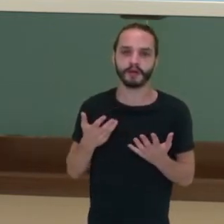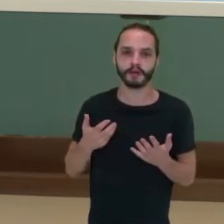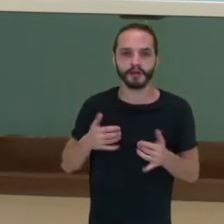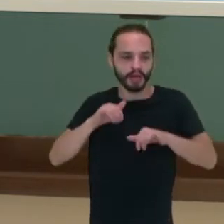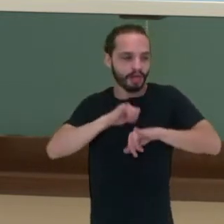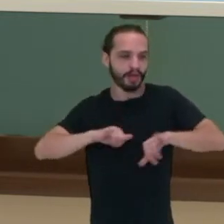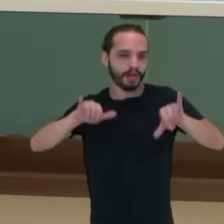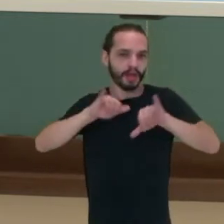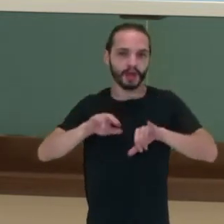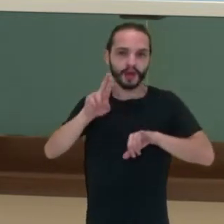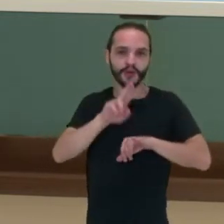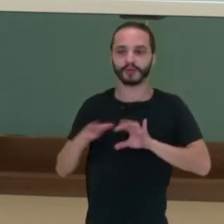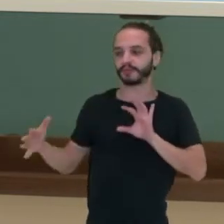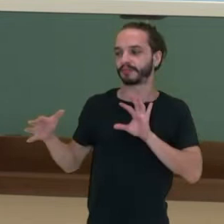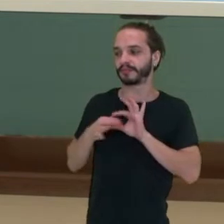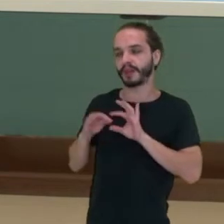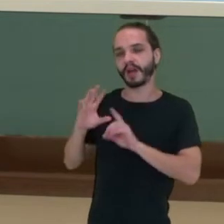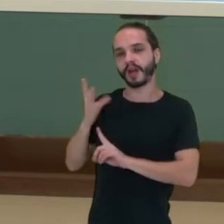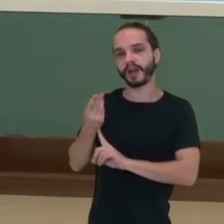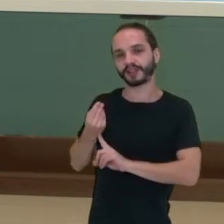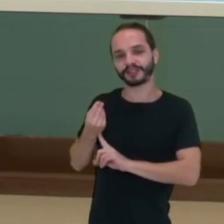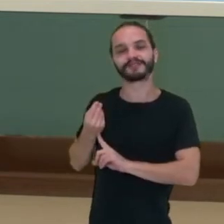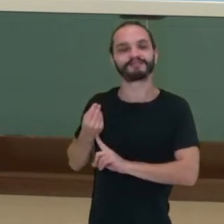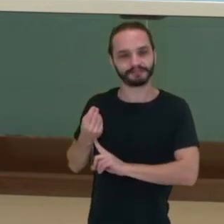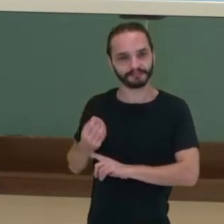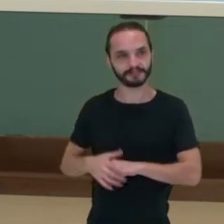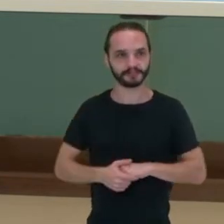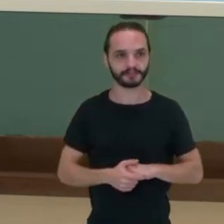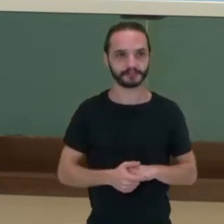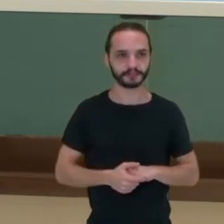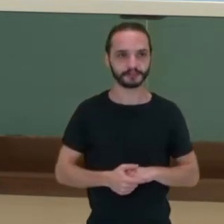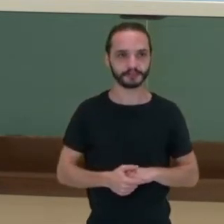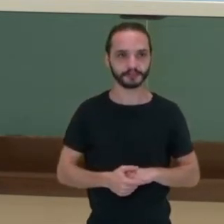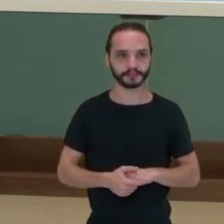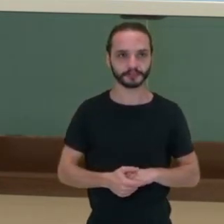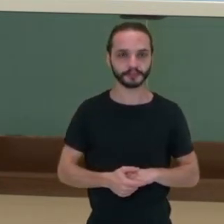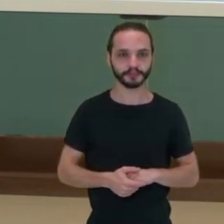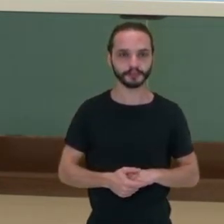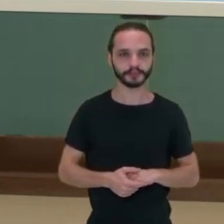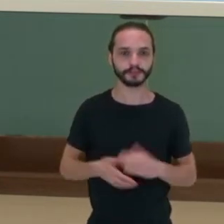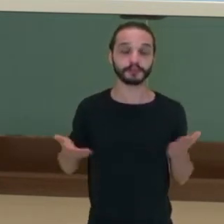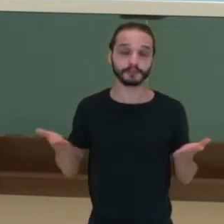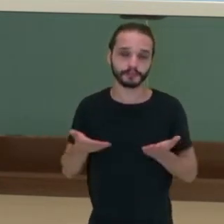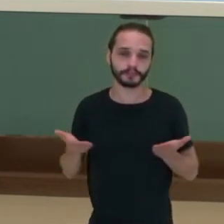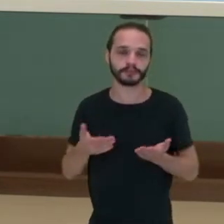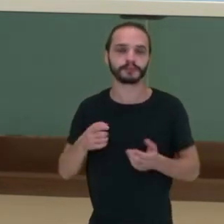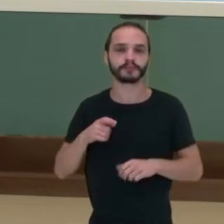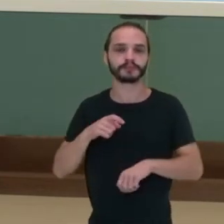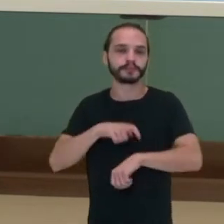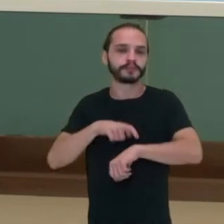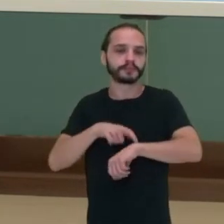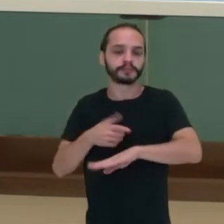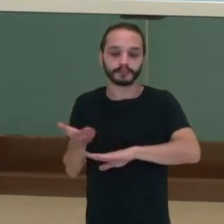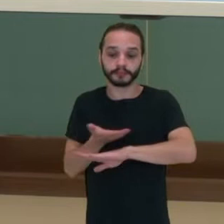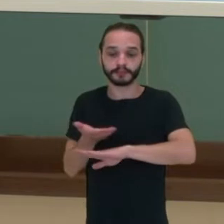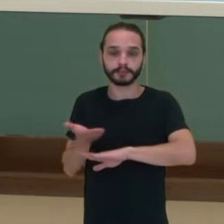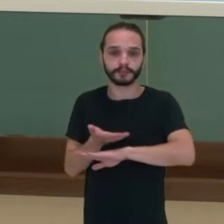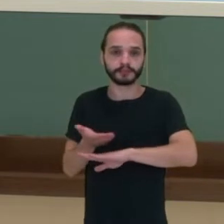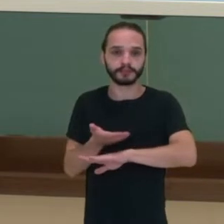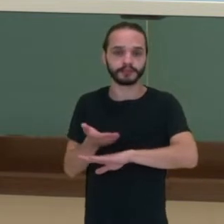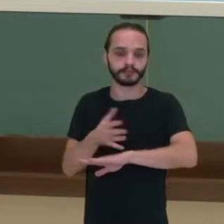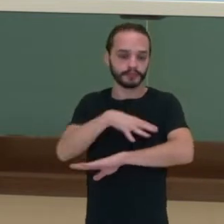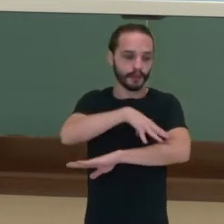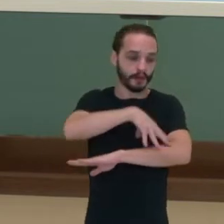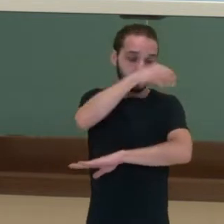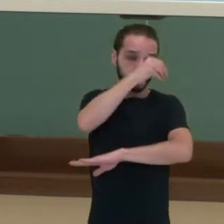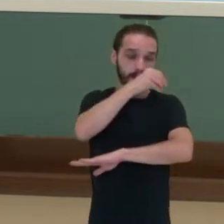autopromovia através da presença desses artistas dentro da vivência dele. Então nós temos agora essa mudança de pensamento que nós tínhamos na época da Idade